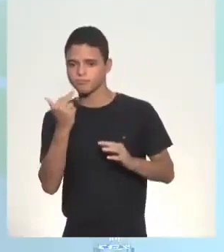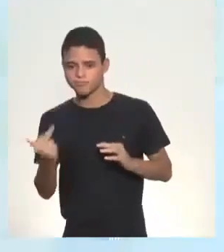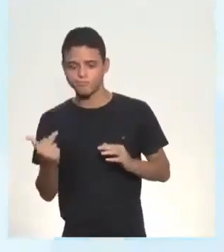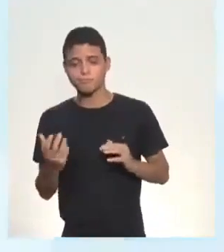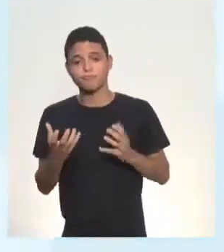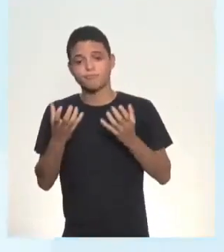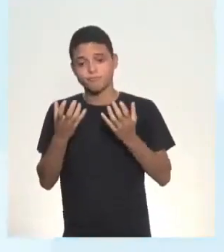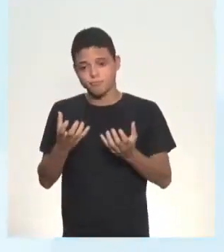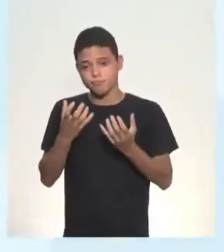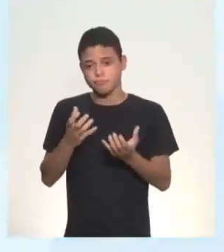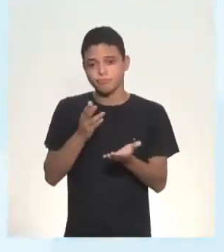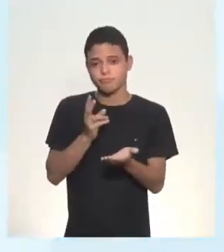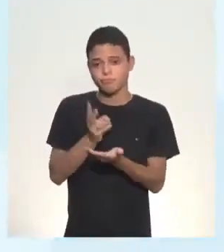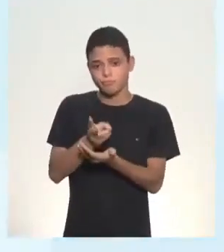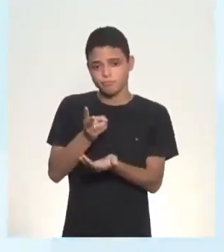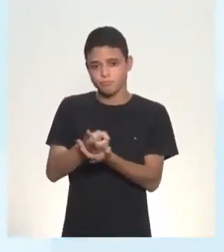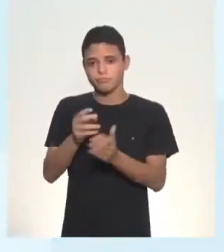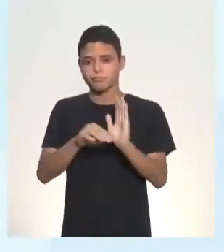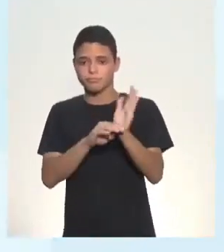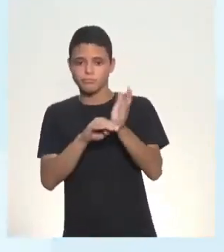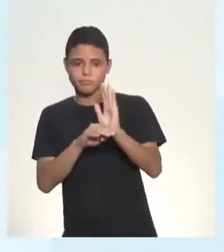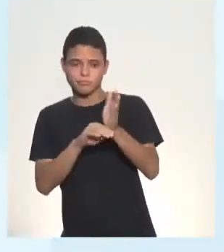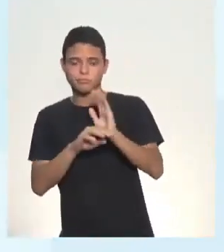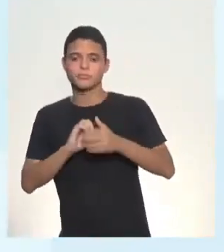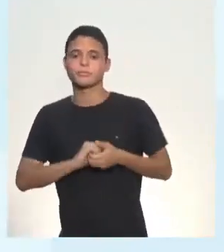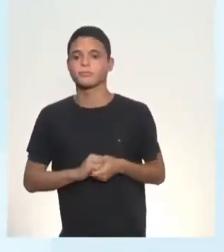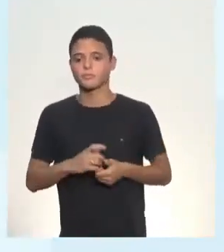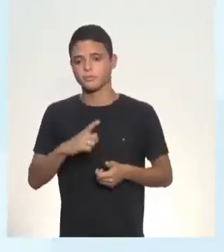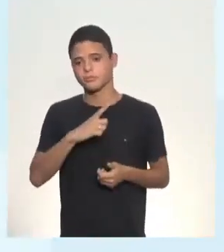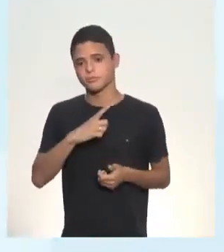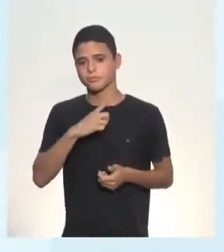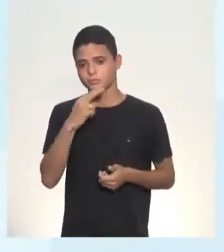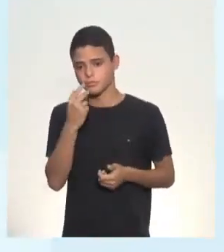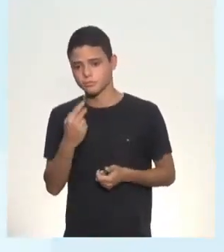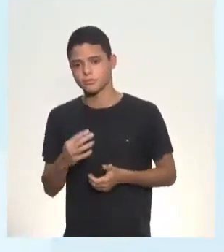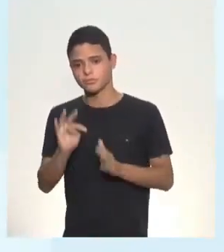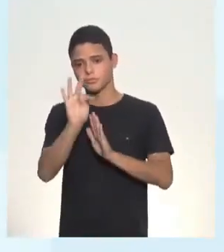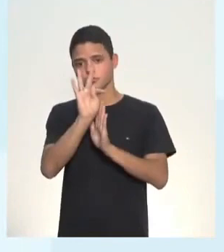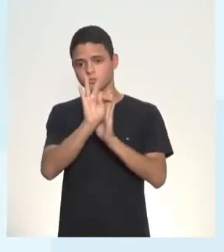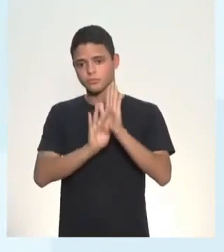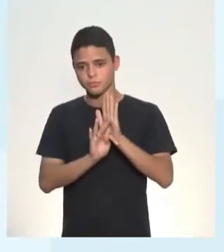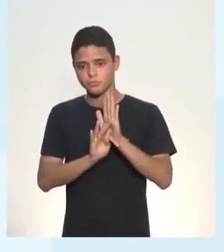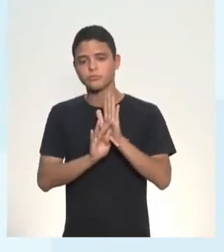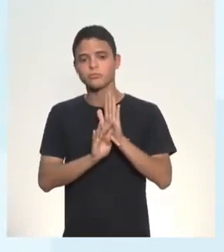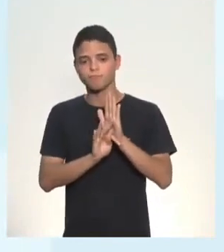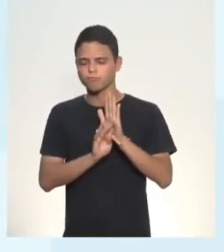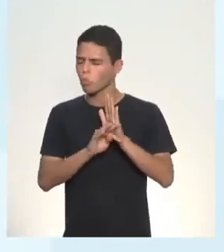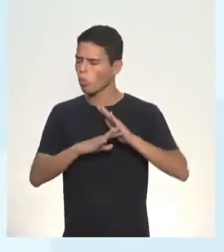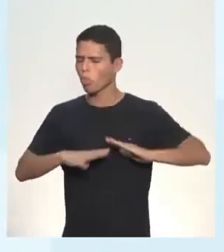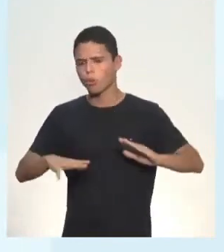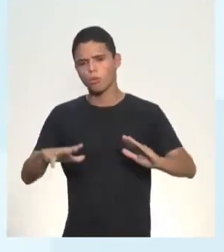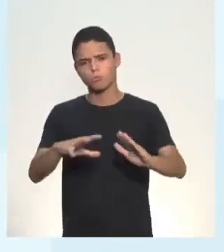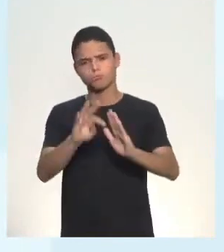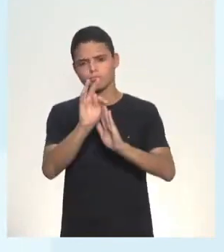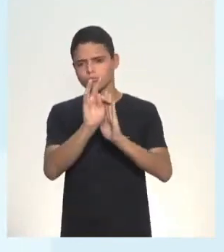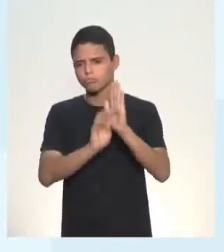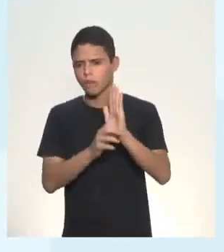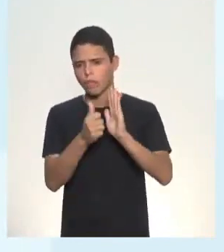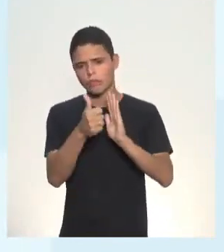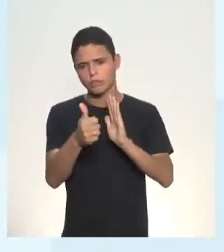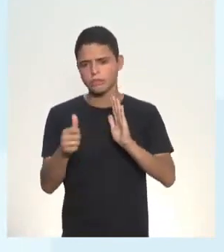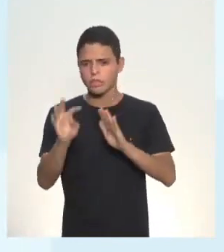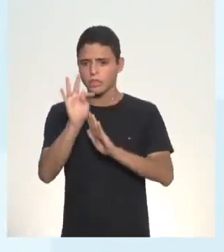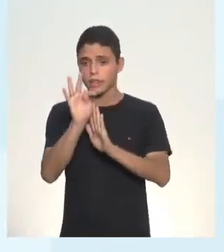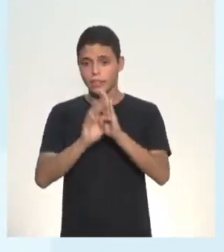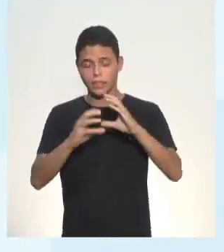continuar falando desse vídeo, mas vamos lá. A gente tem na linguagem, né, os textos, tudo é texto, sinal de positivo é texto, os